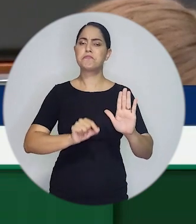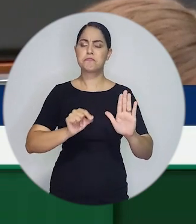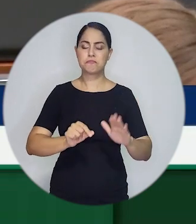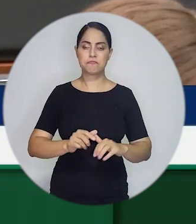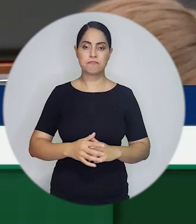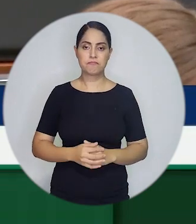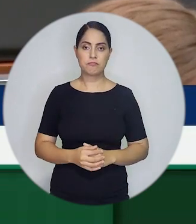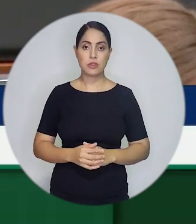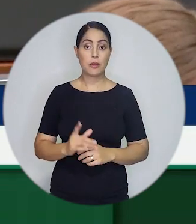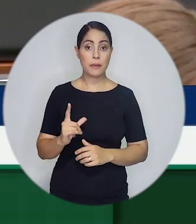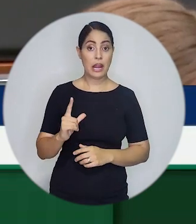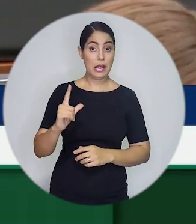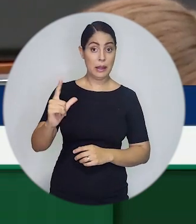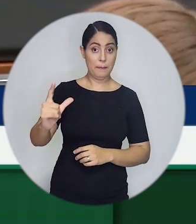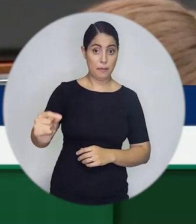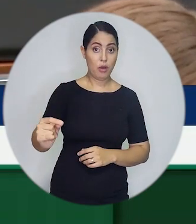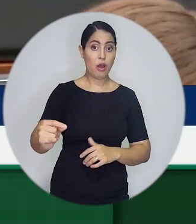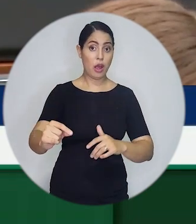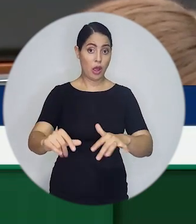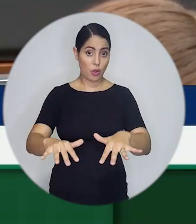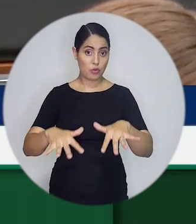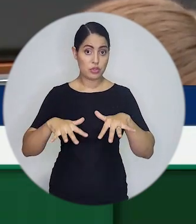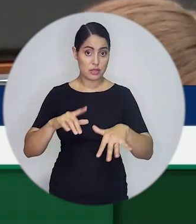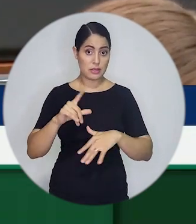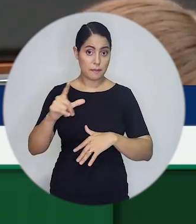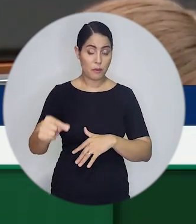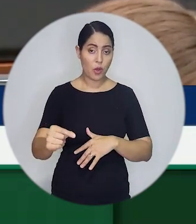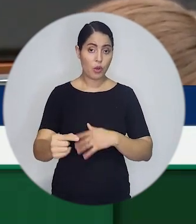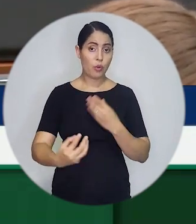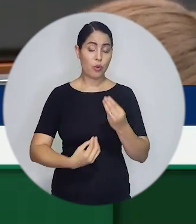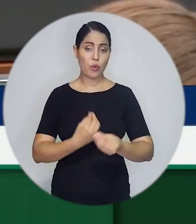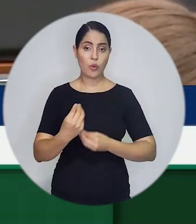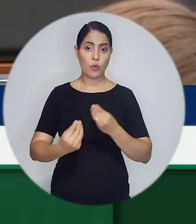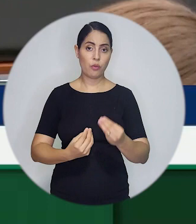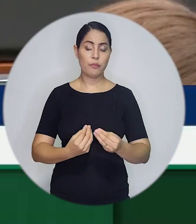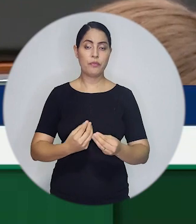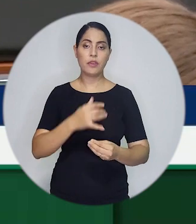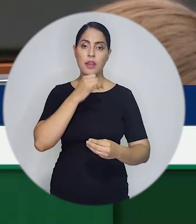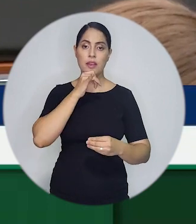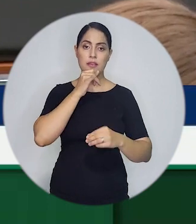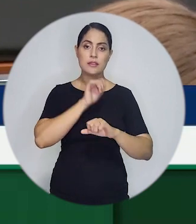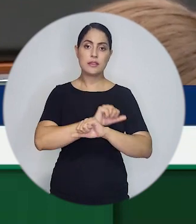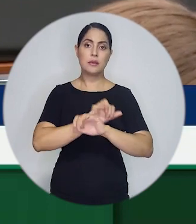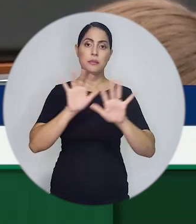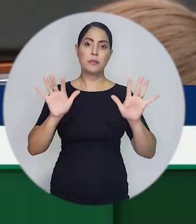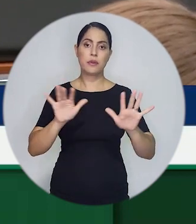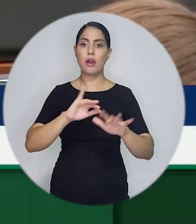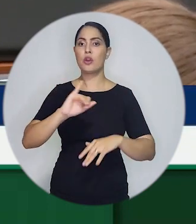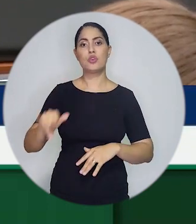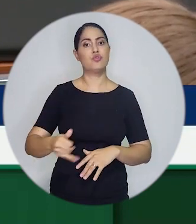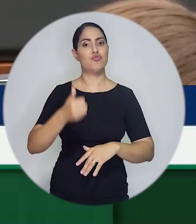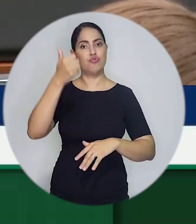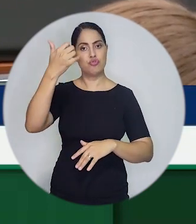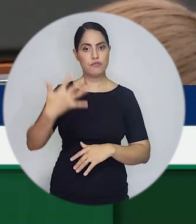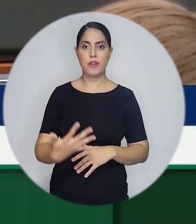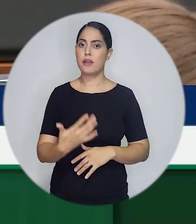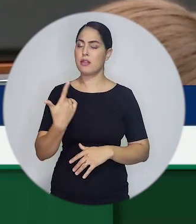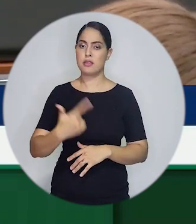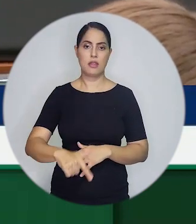que a autorização para sair da audiência, ela somente é feita em casos de